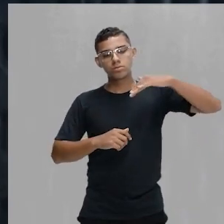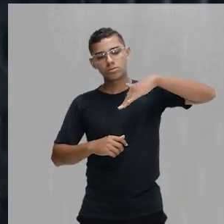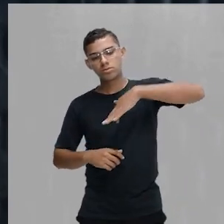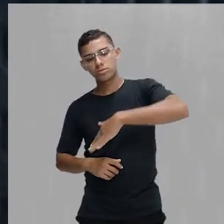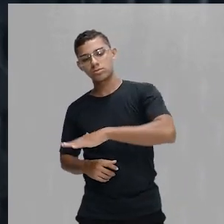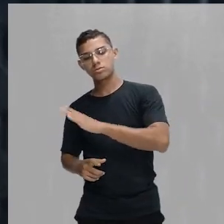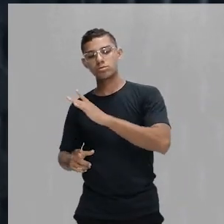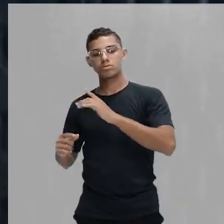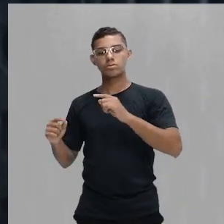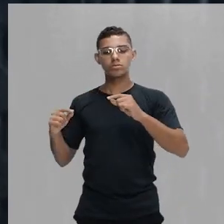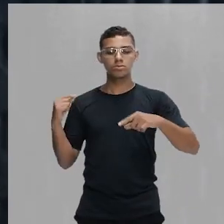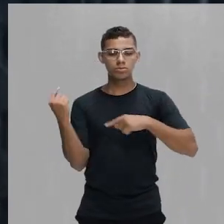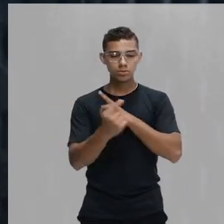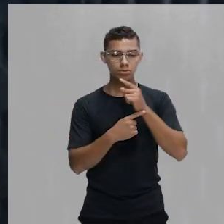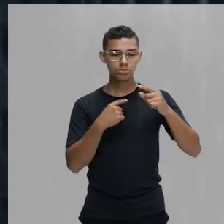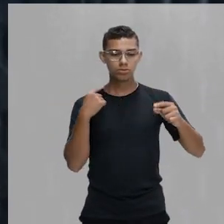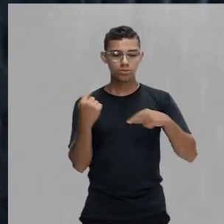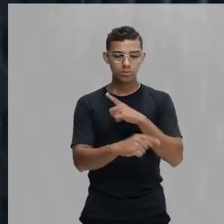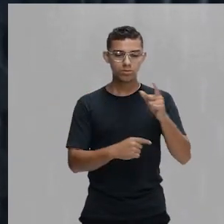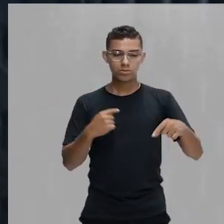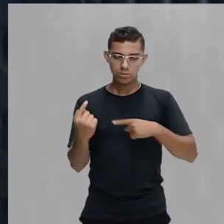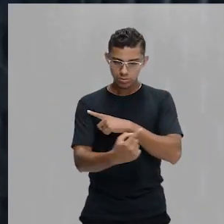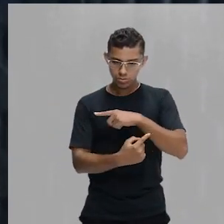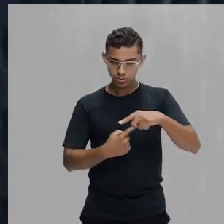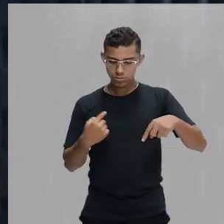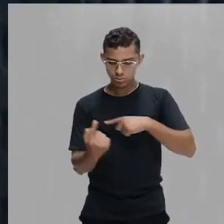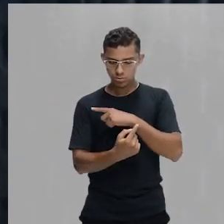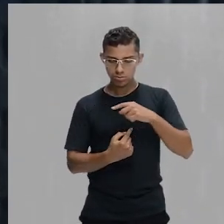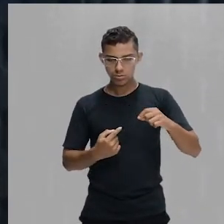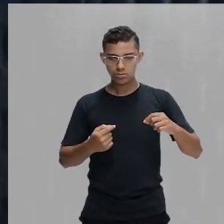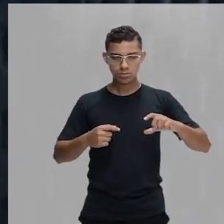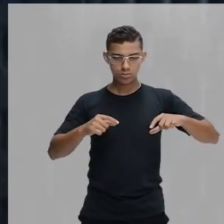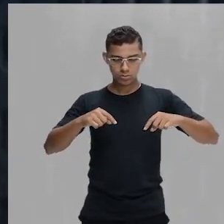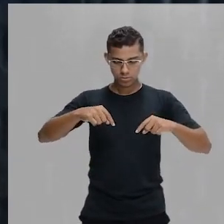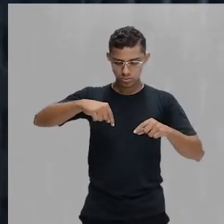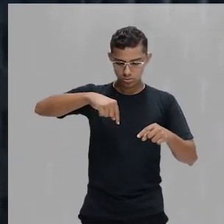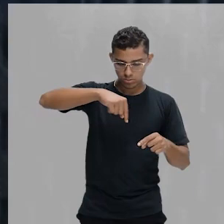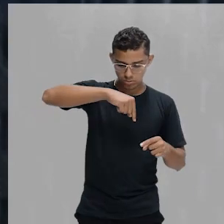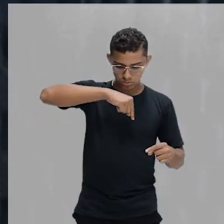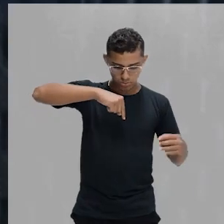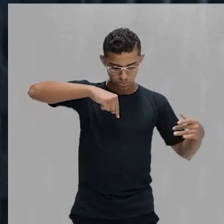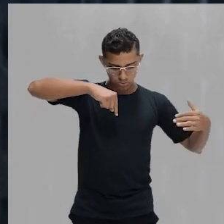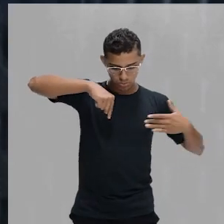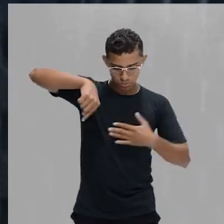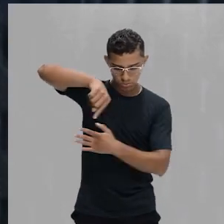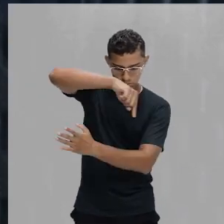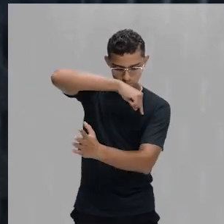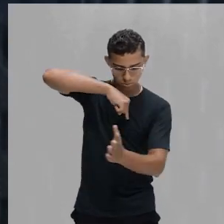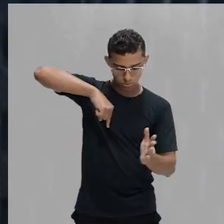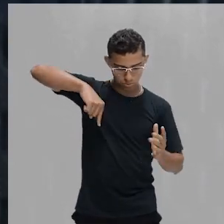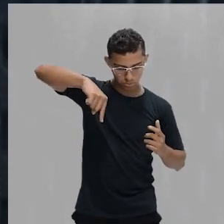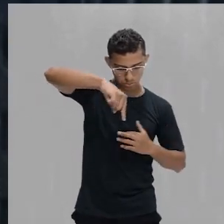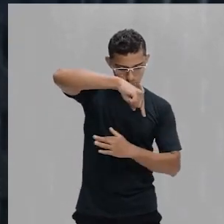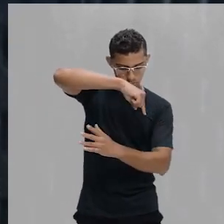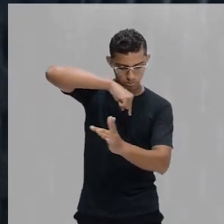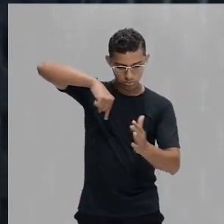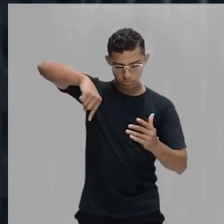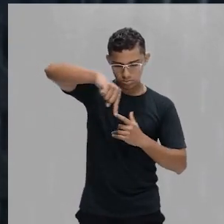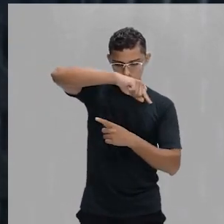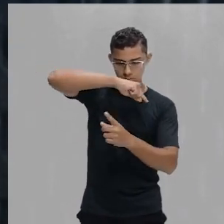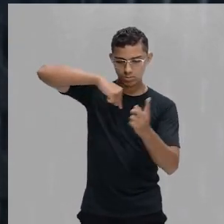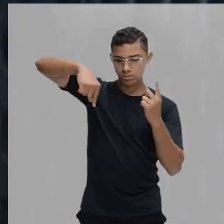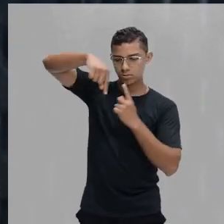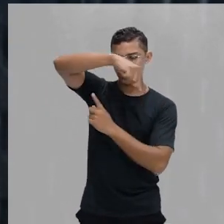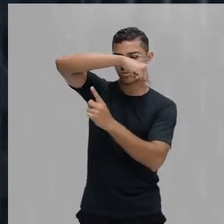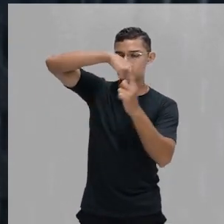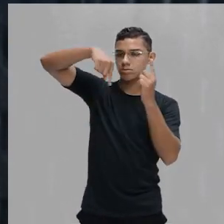turbina, certo? Quanto mais veloz ela desce, maior vai ser a velocidade com que essa turbina ela vai girar. Com isso,